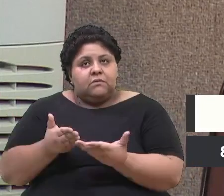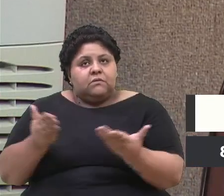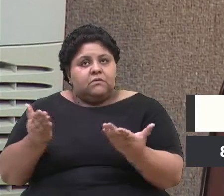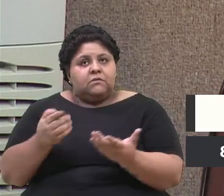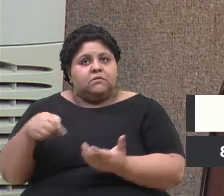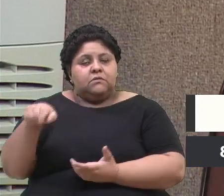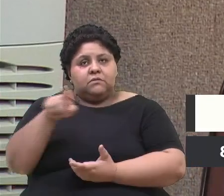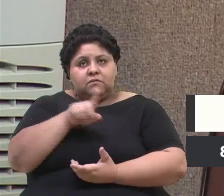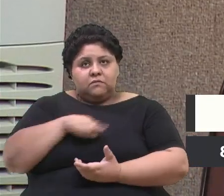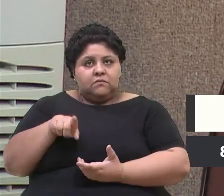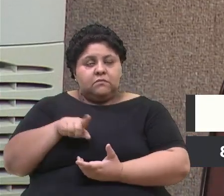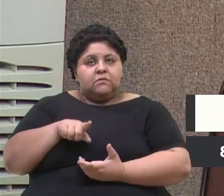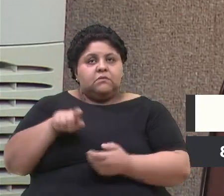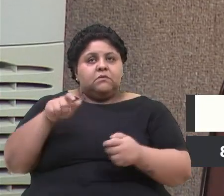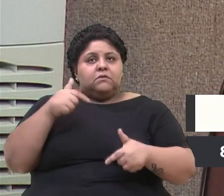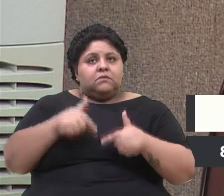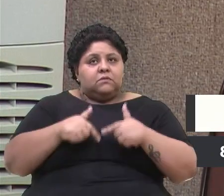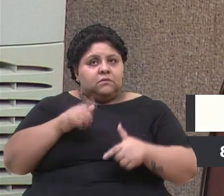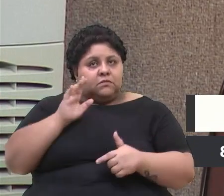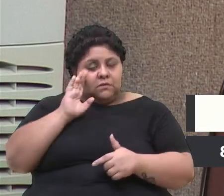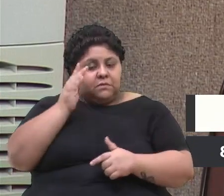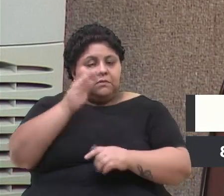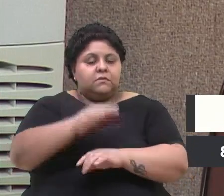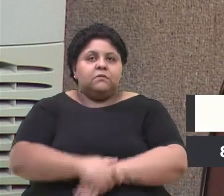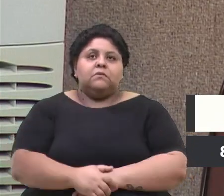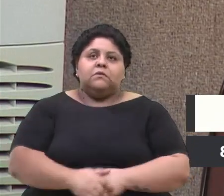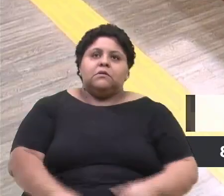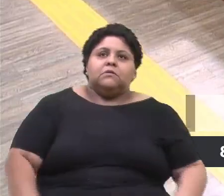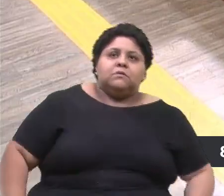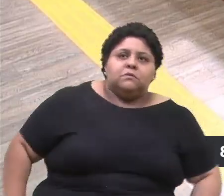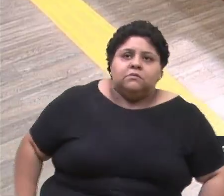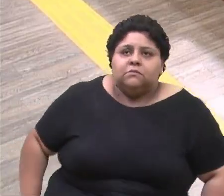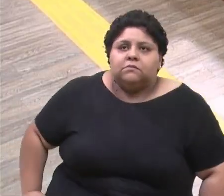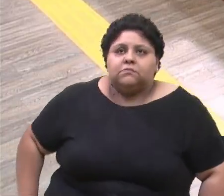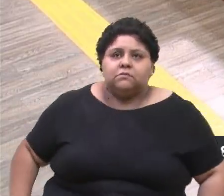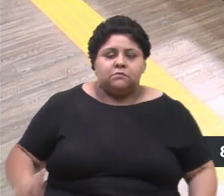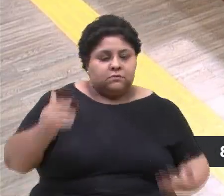execução aconteça. Obrigado. Próximo, vereador.